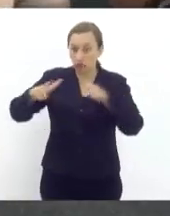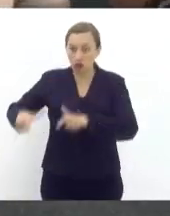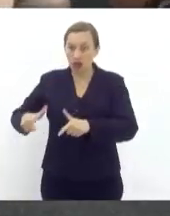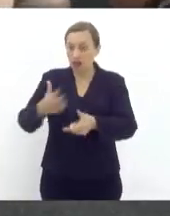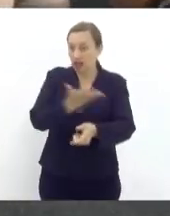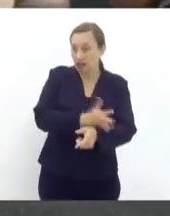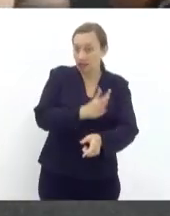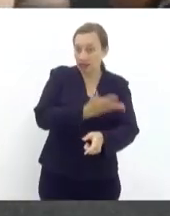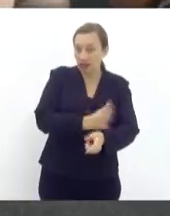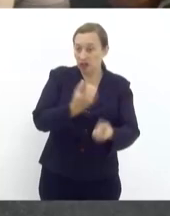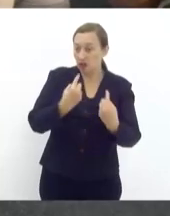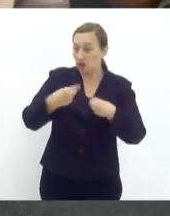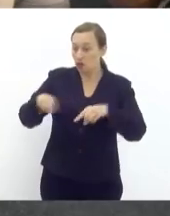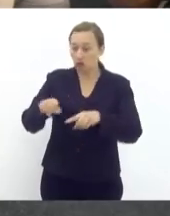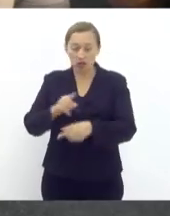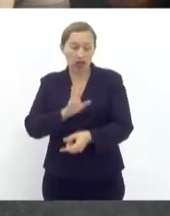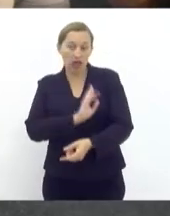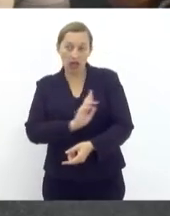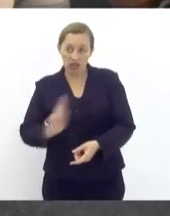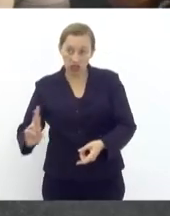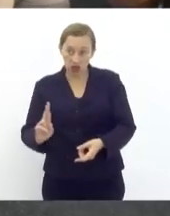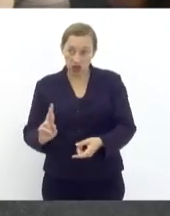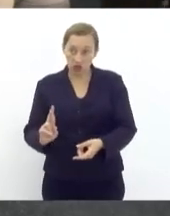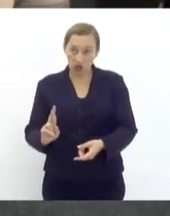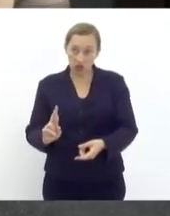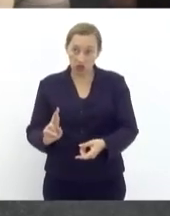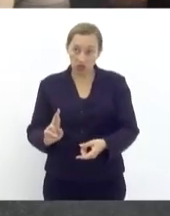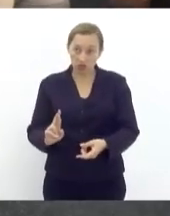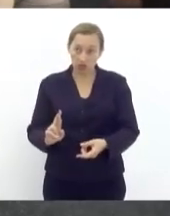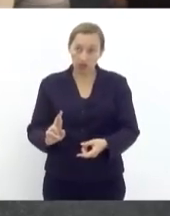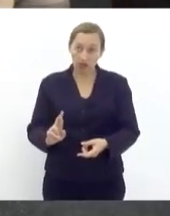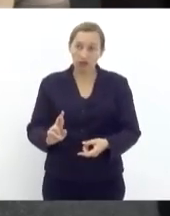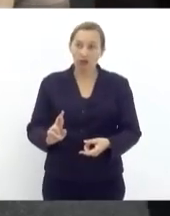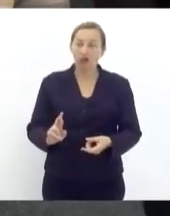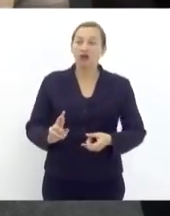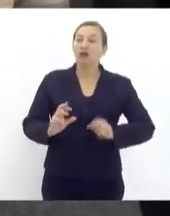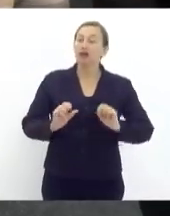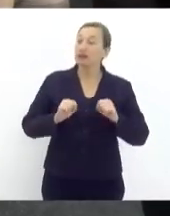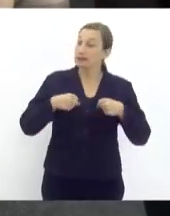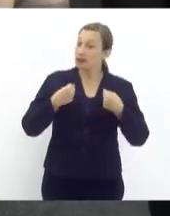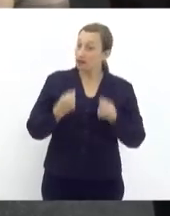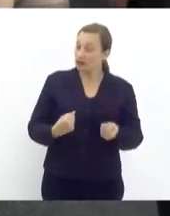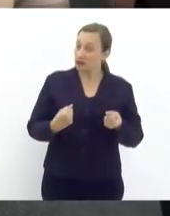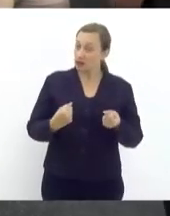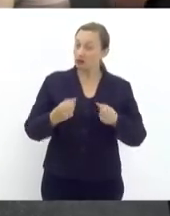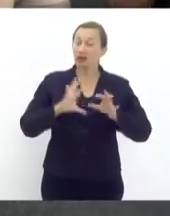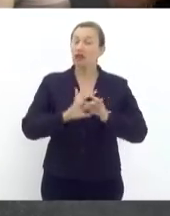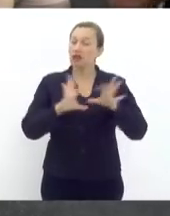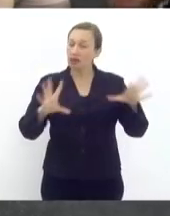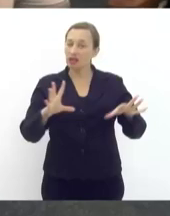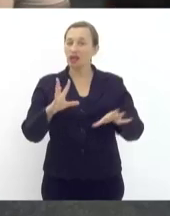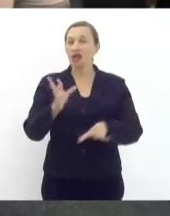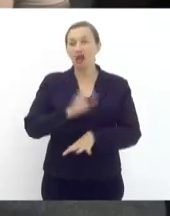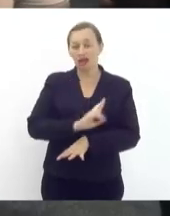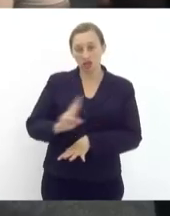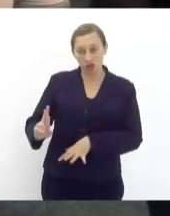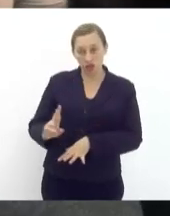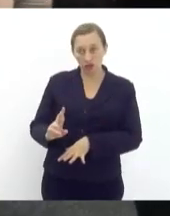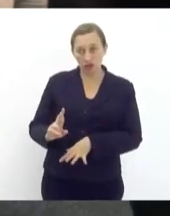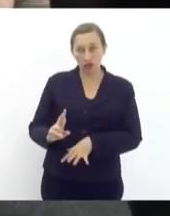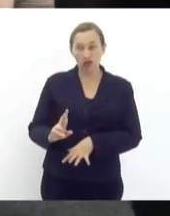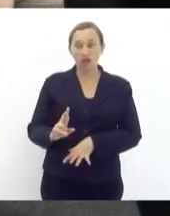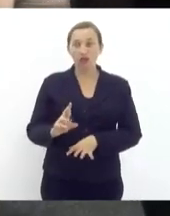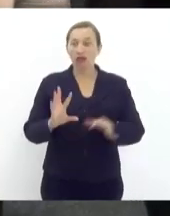praticam intolerância religiosa é uma grande da liberdade religiosa da liberdade